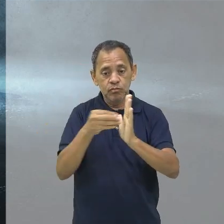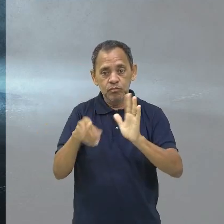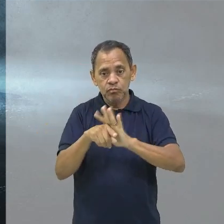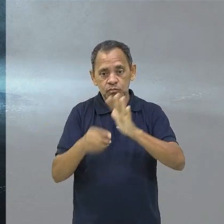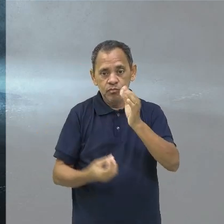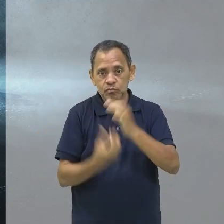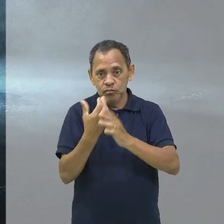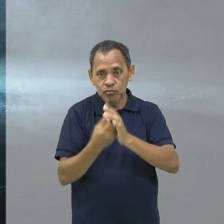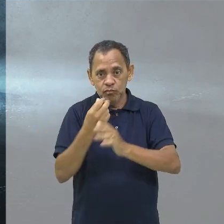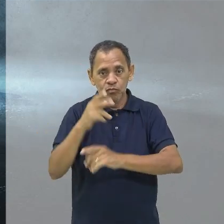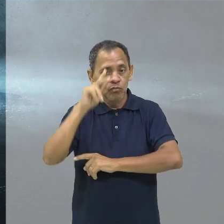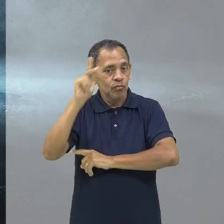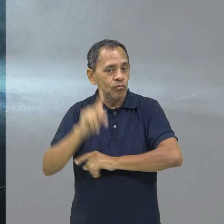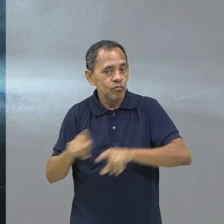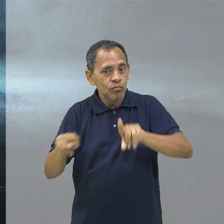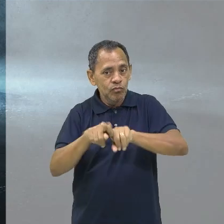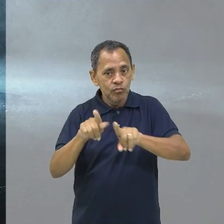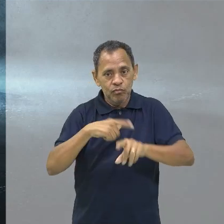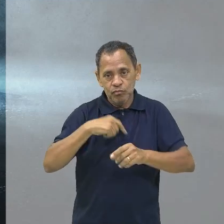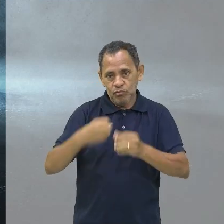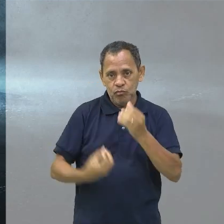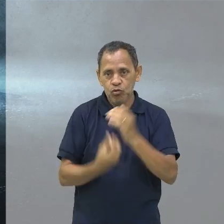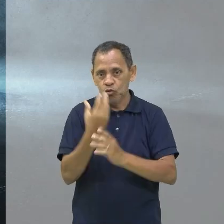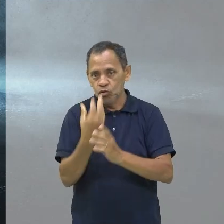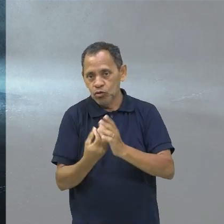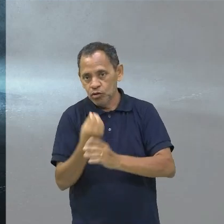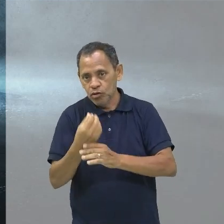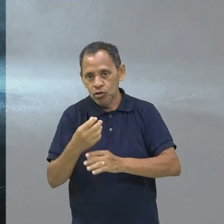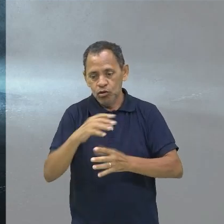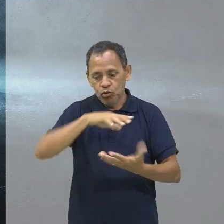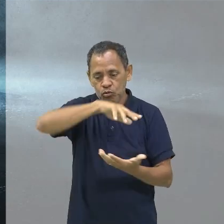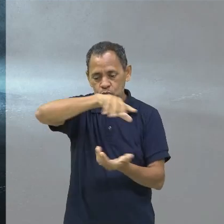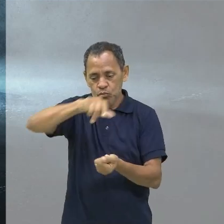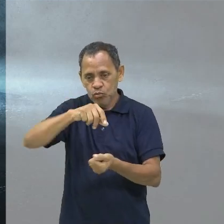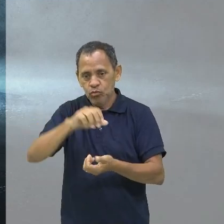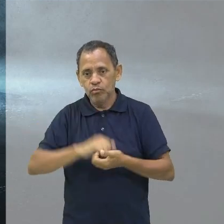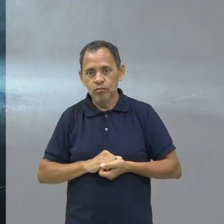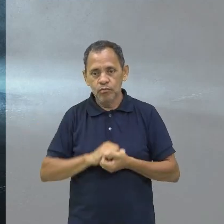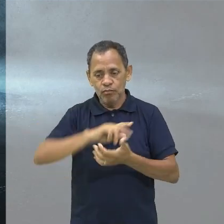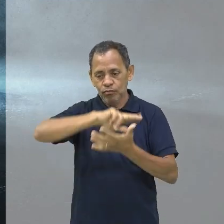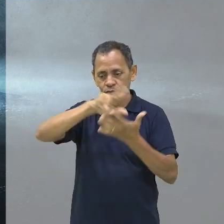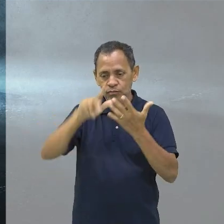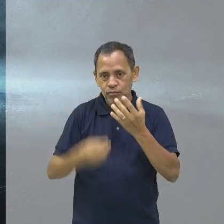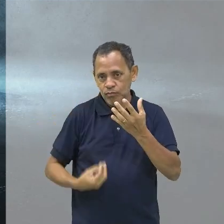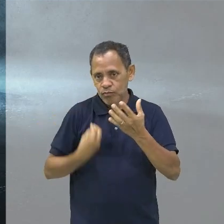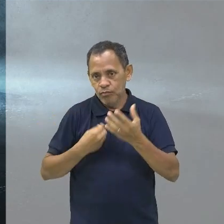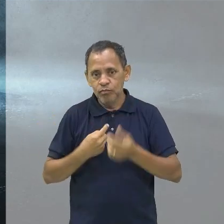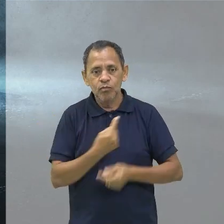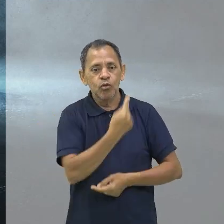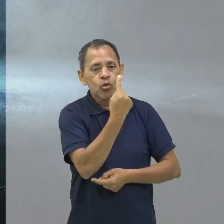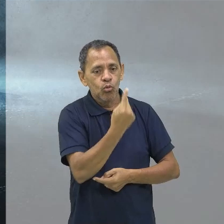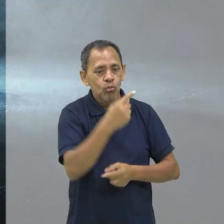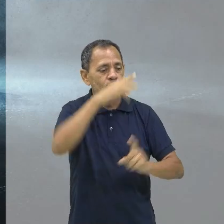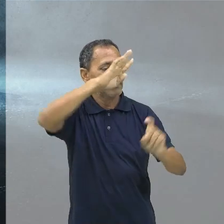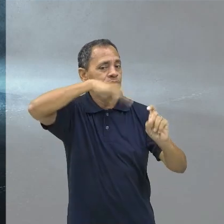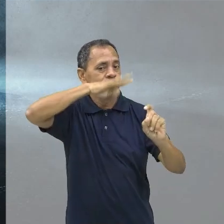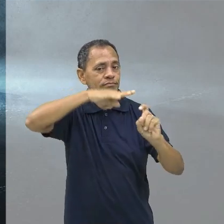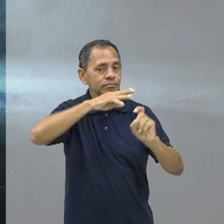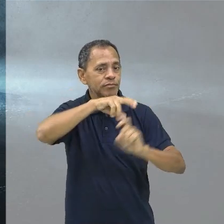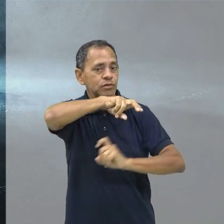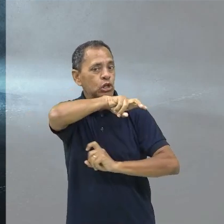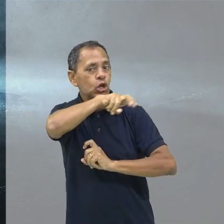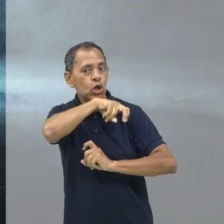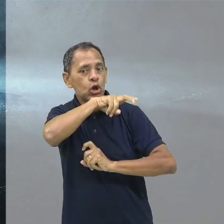de todos os seres vivos. Uma dessas histórias, Érica, é a lenda da cobra